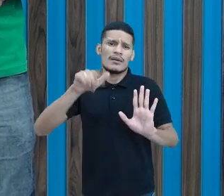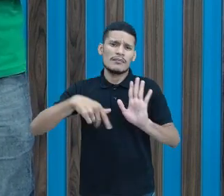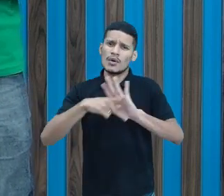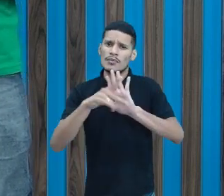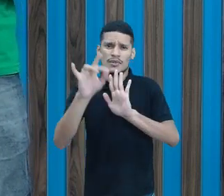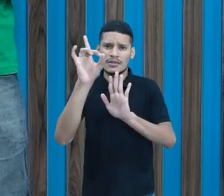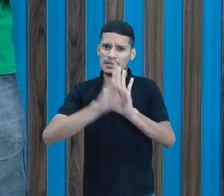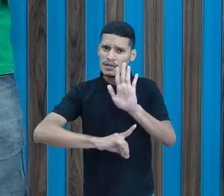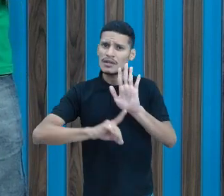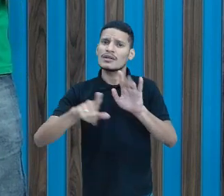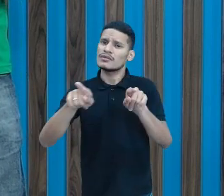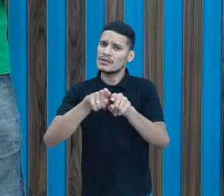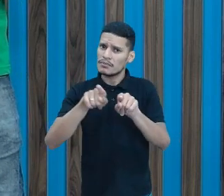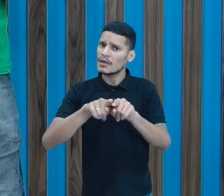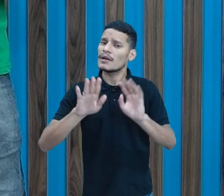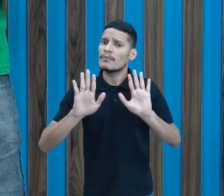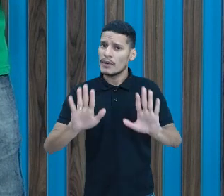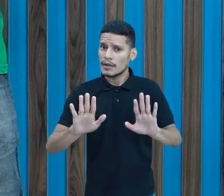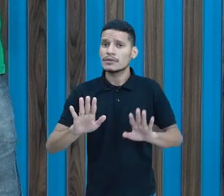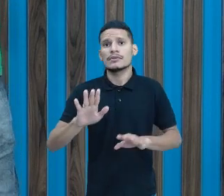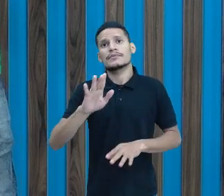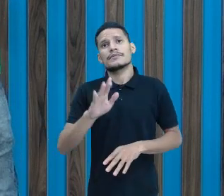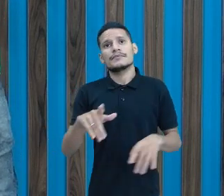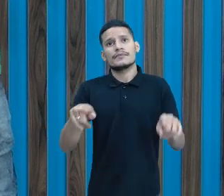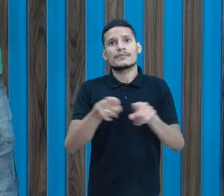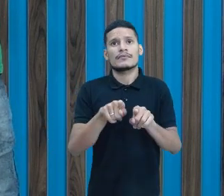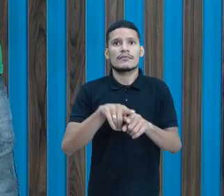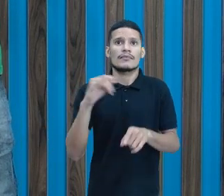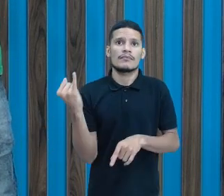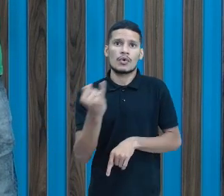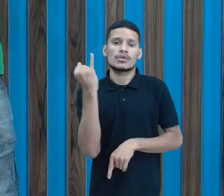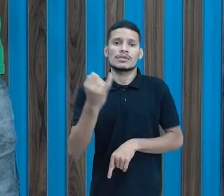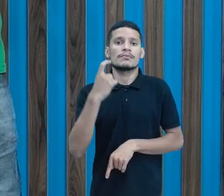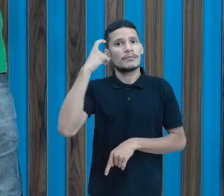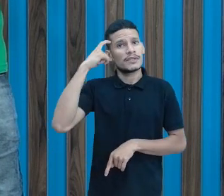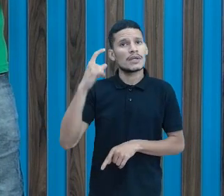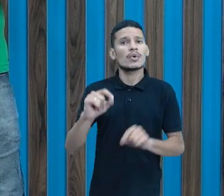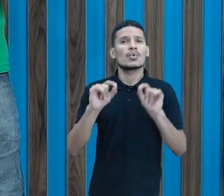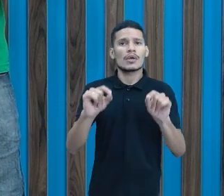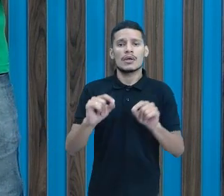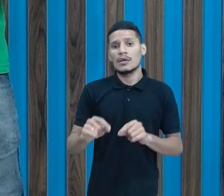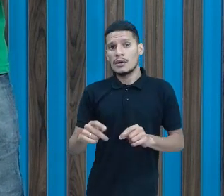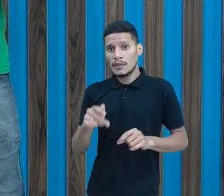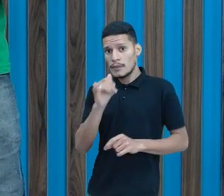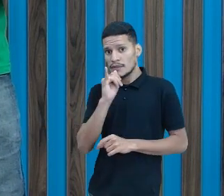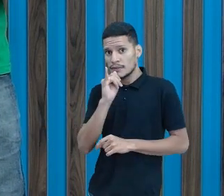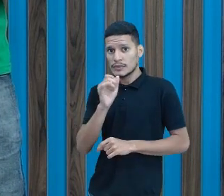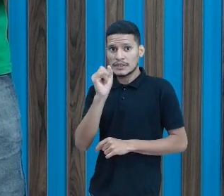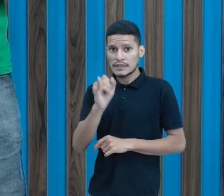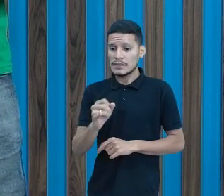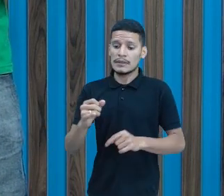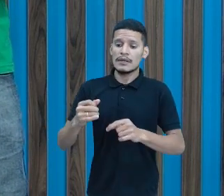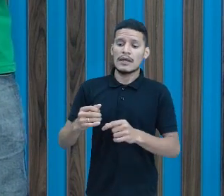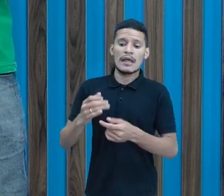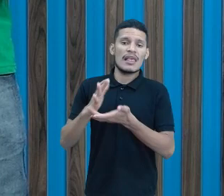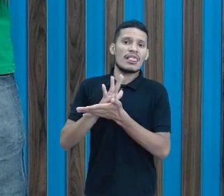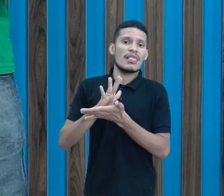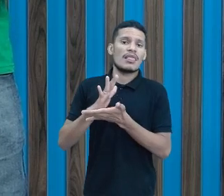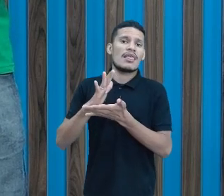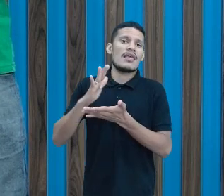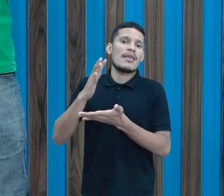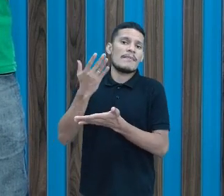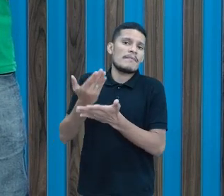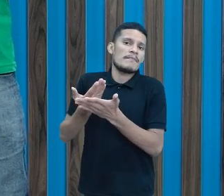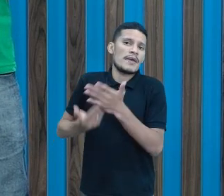direito também de não celebrar, mas é também importante pensar justamente o seguinte, que quando se recusa um intelectual de um porte de